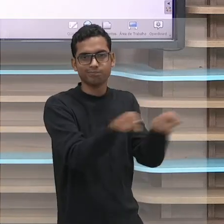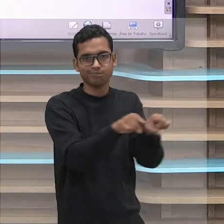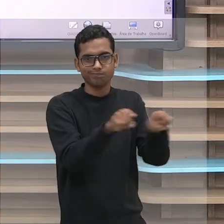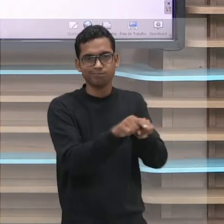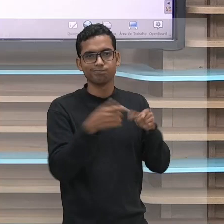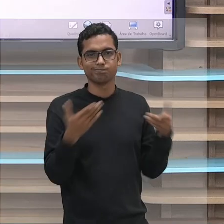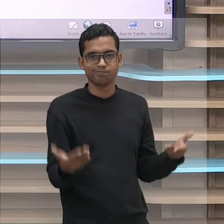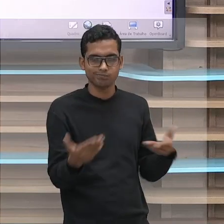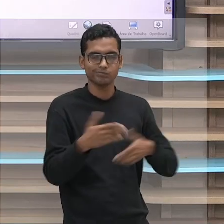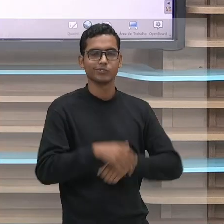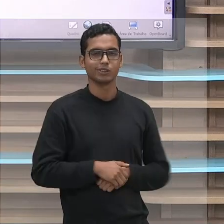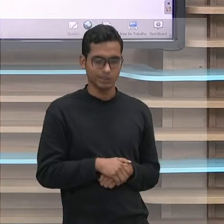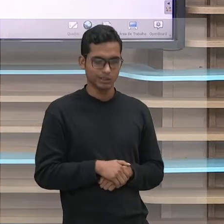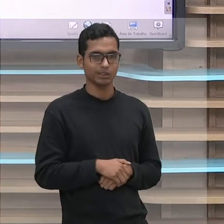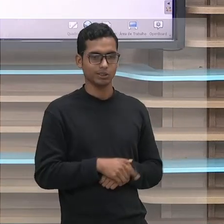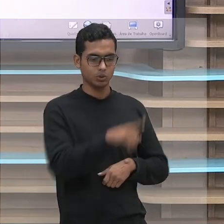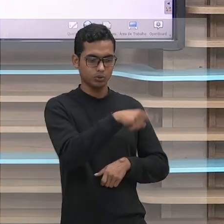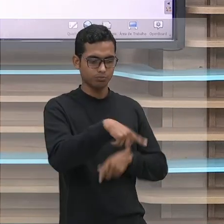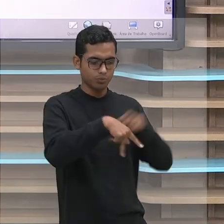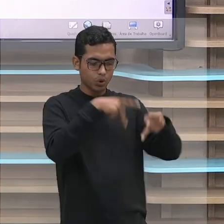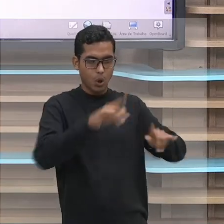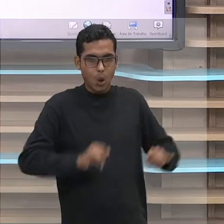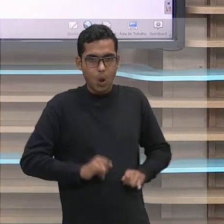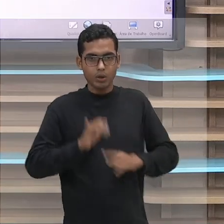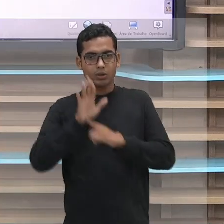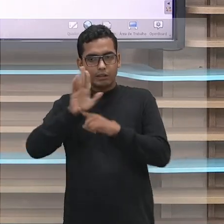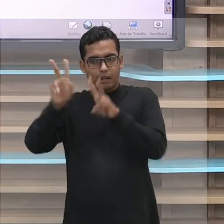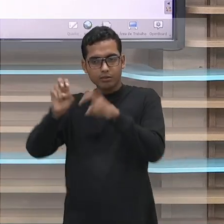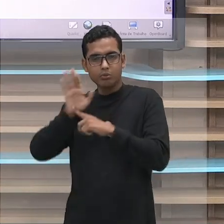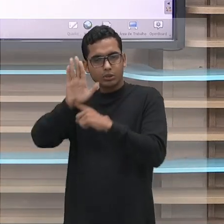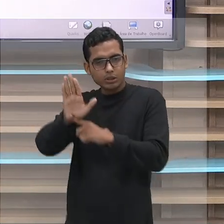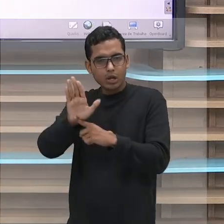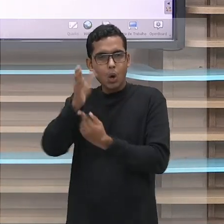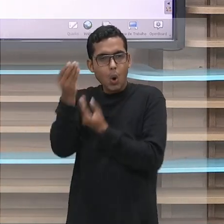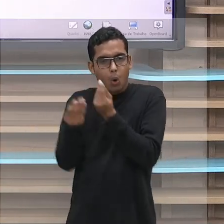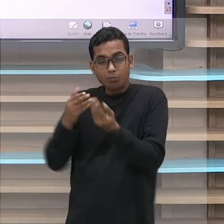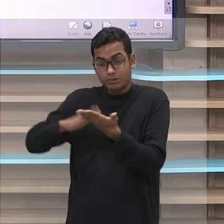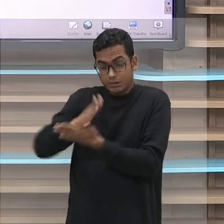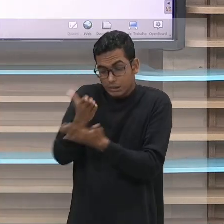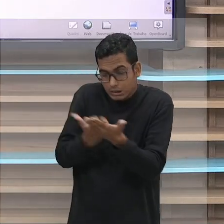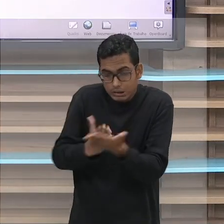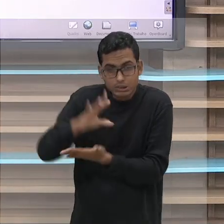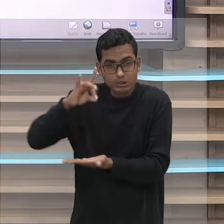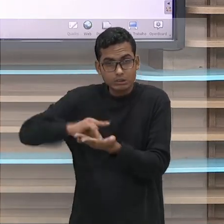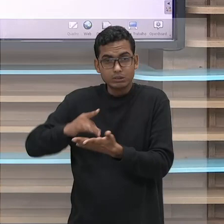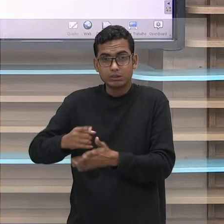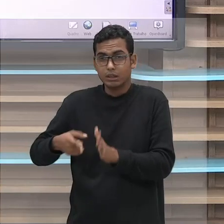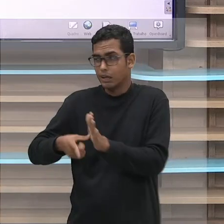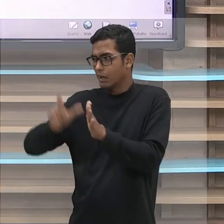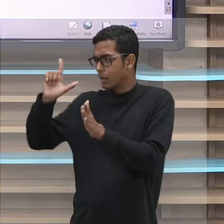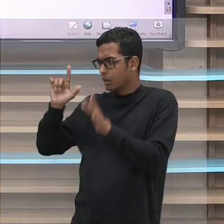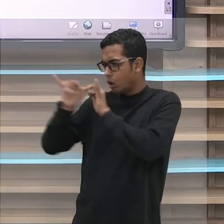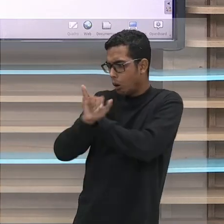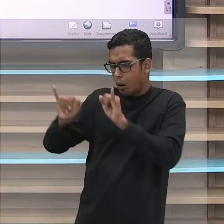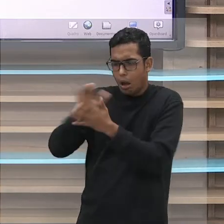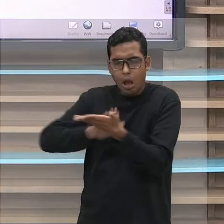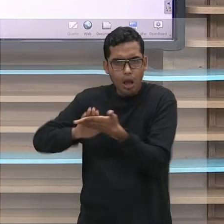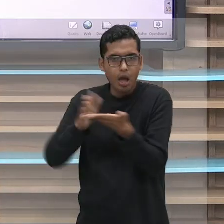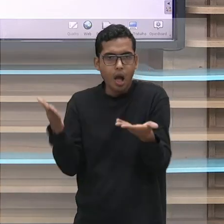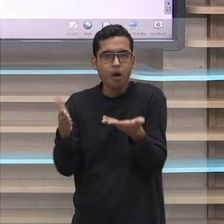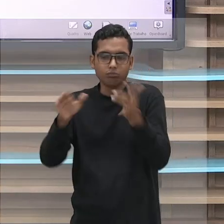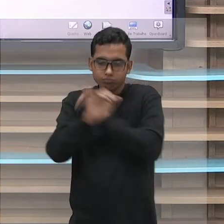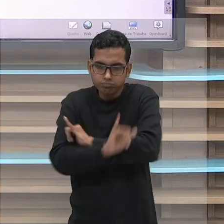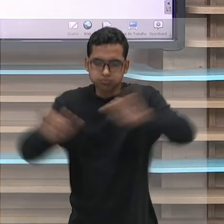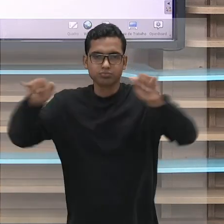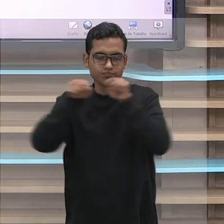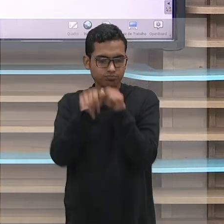trabalhar muito, falar sobre essa pegada, sobre esses temas que incomodam tanto e que antes não eram tão divulgados. E aí, dentro da